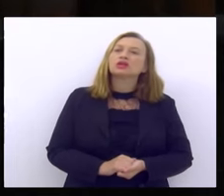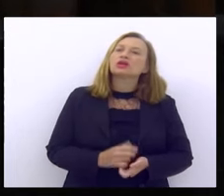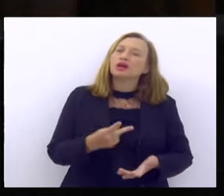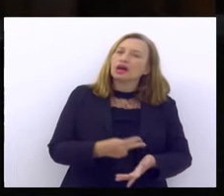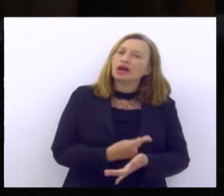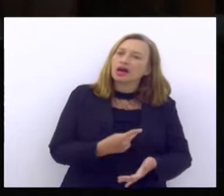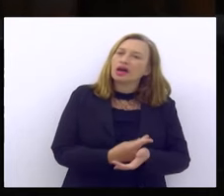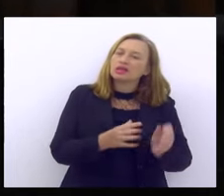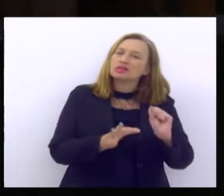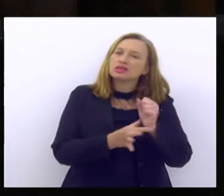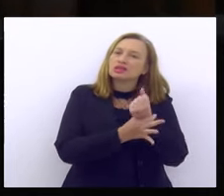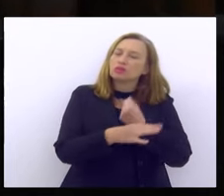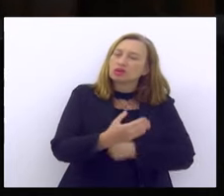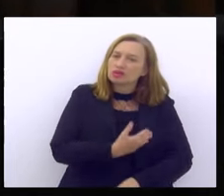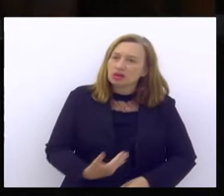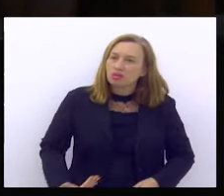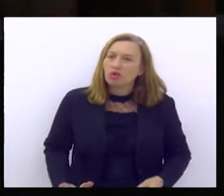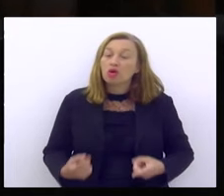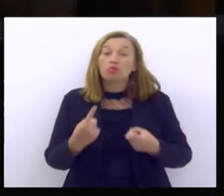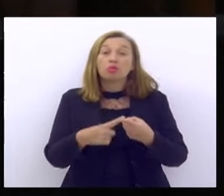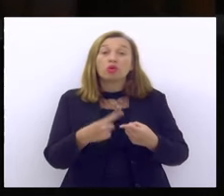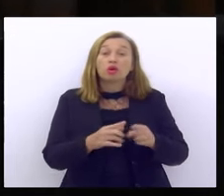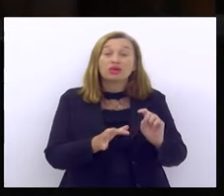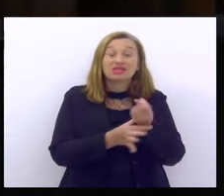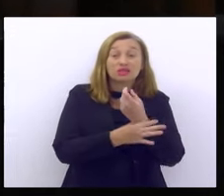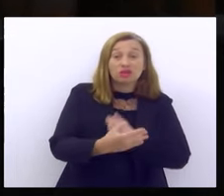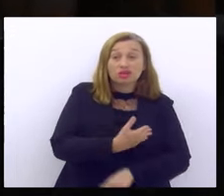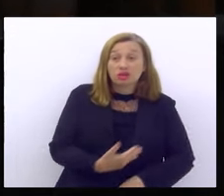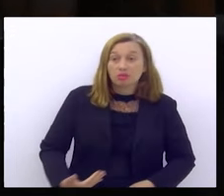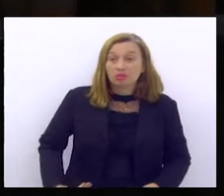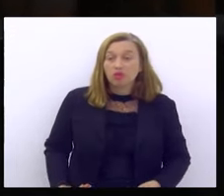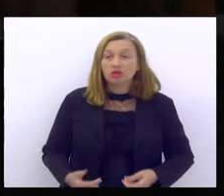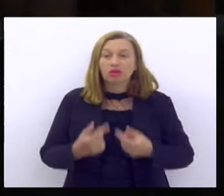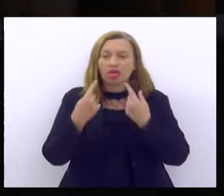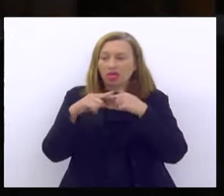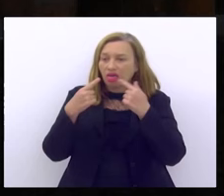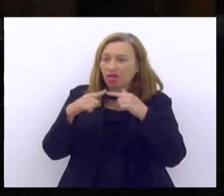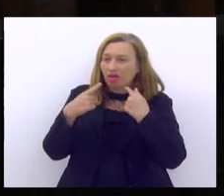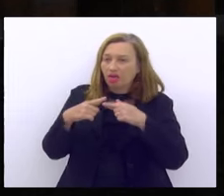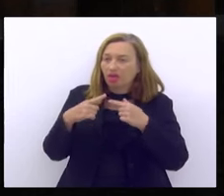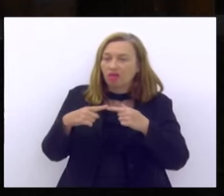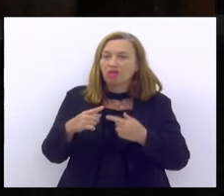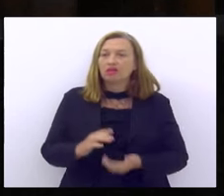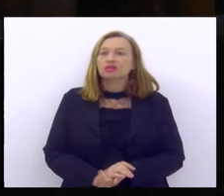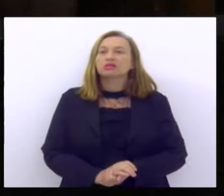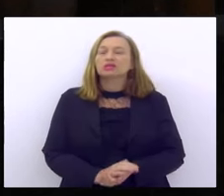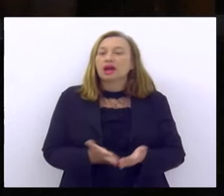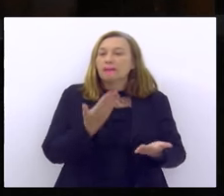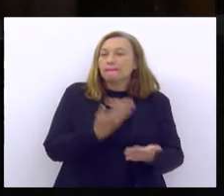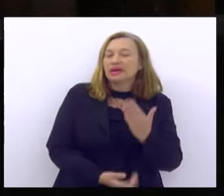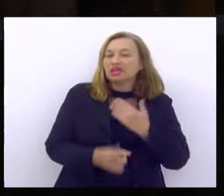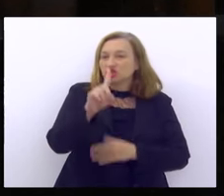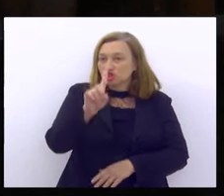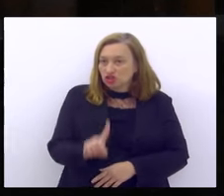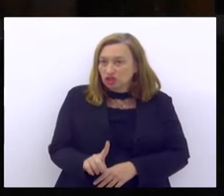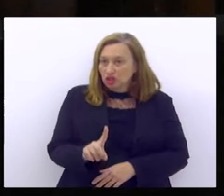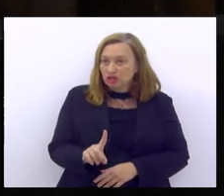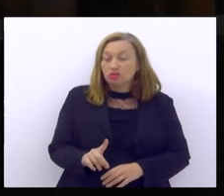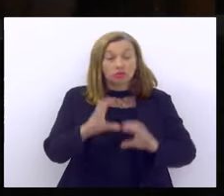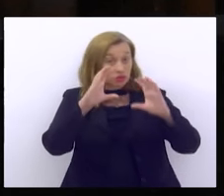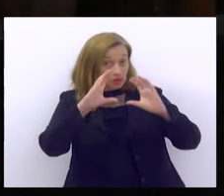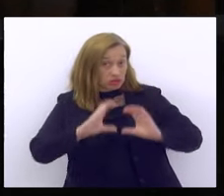de segurança pública, porque é uma segurança pública que não se questiona da perda de direitos por parte do